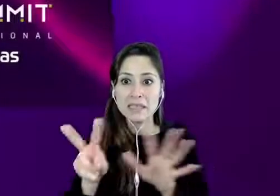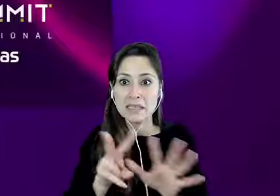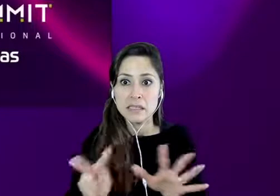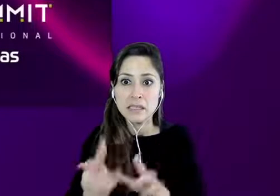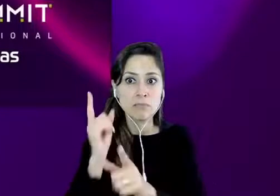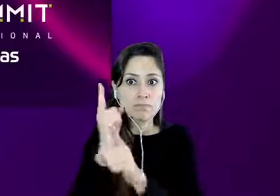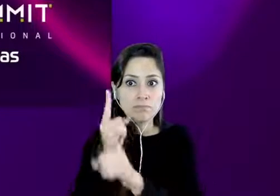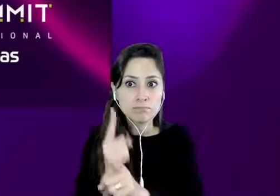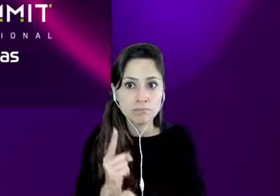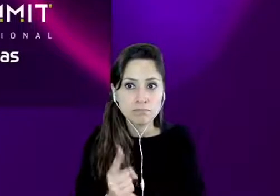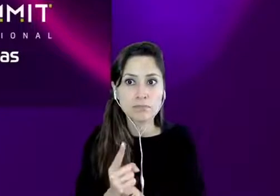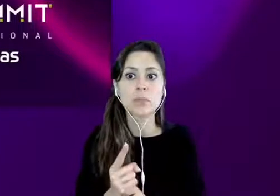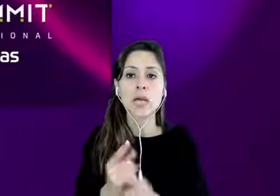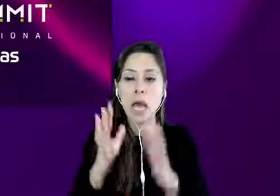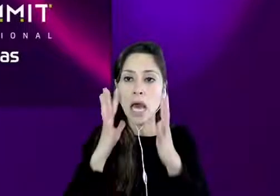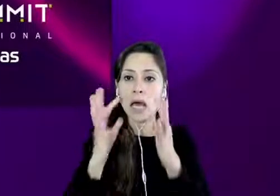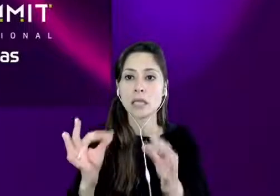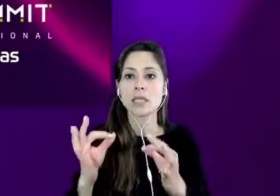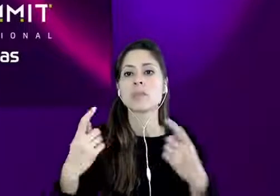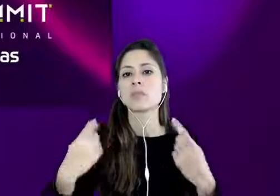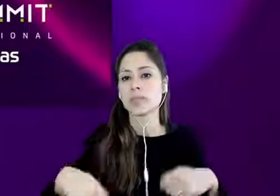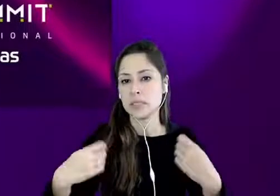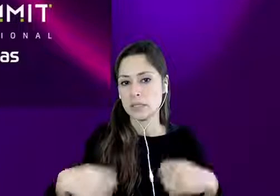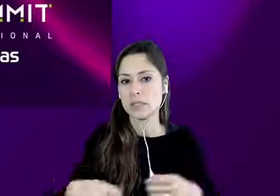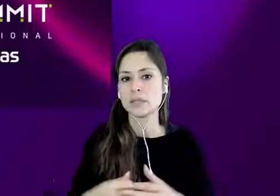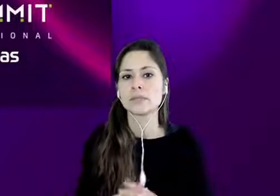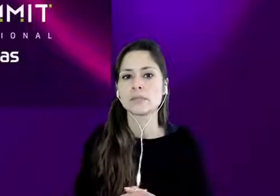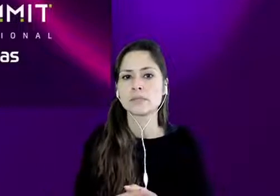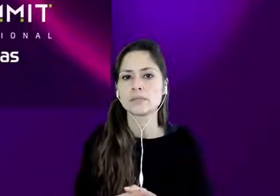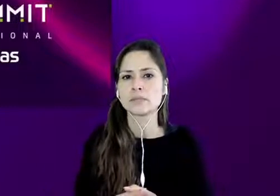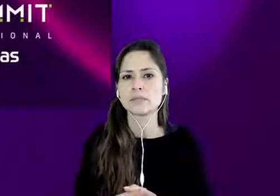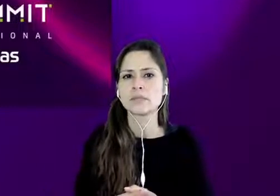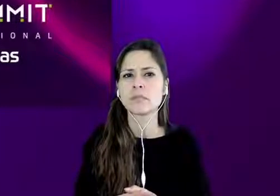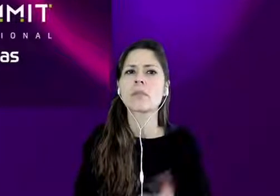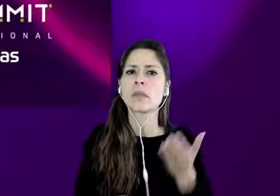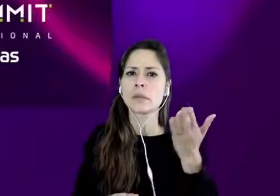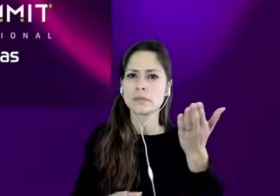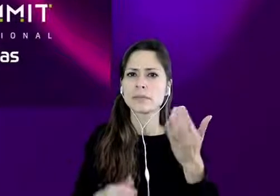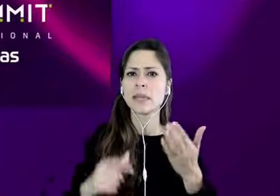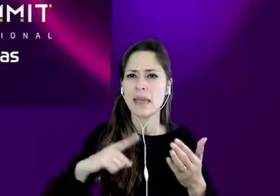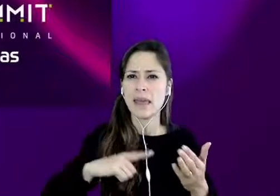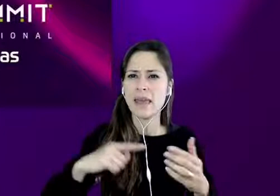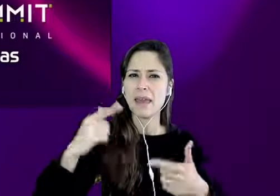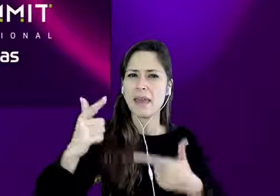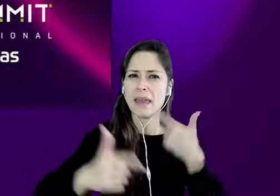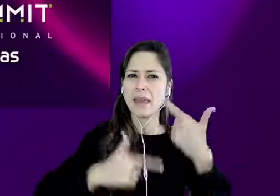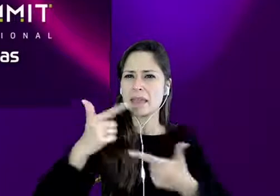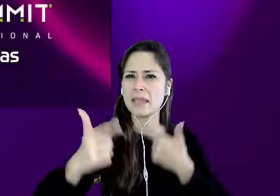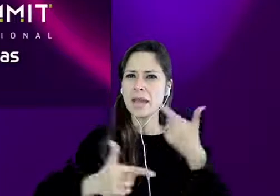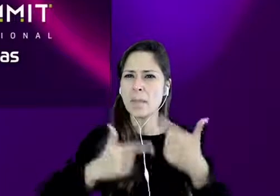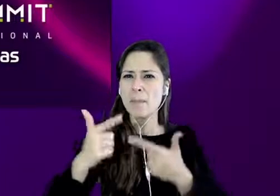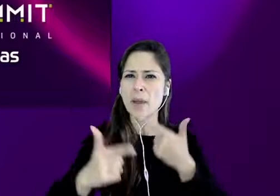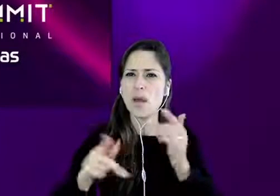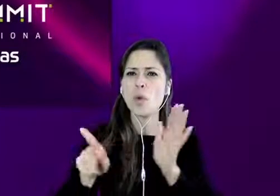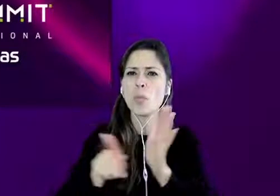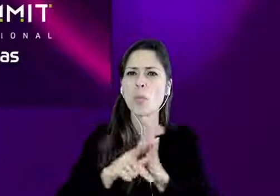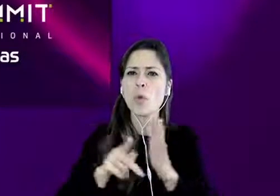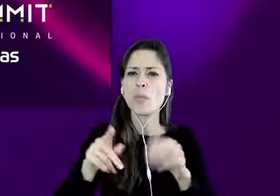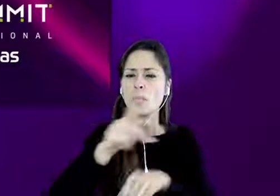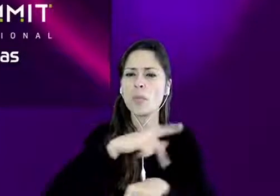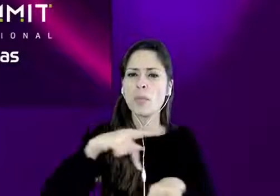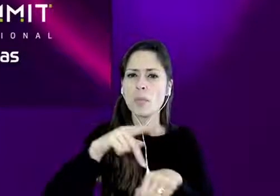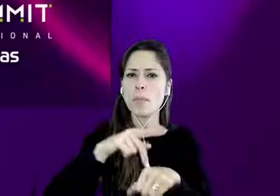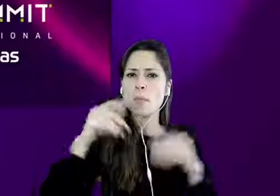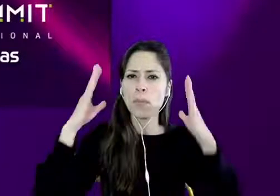37 semanas advém desse trabalho, o HyPTED, é um trabalho holandês que reuniu mais de 750 gestantes em 38